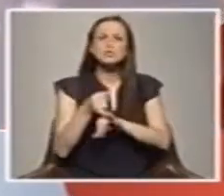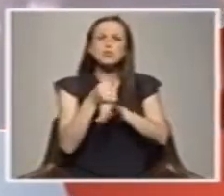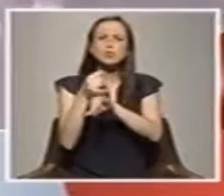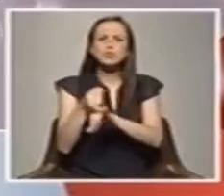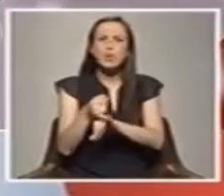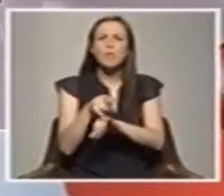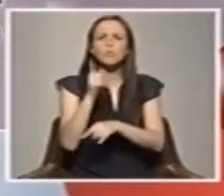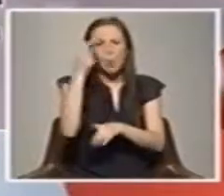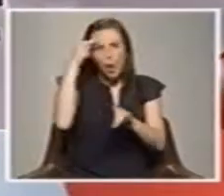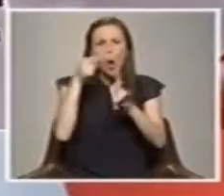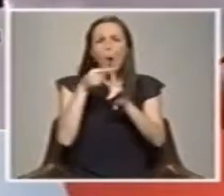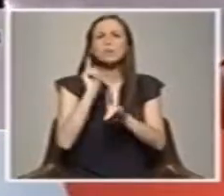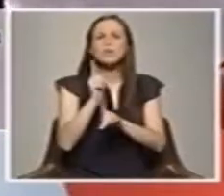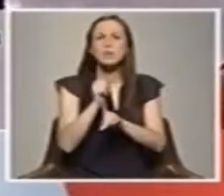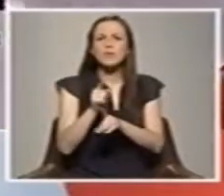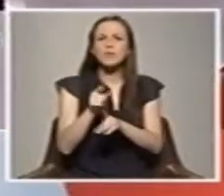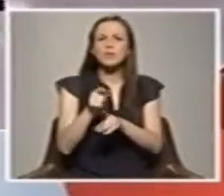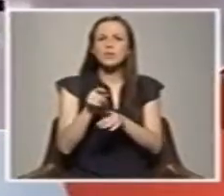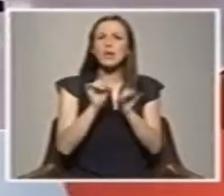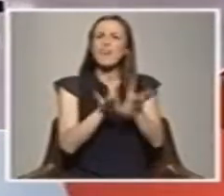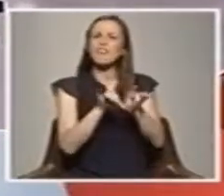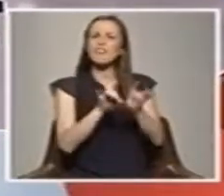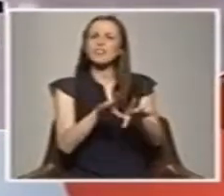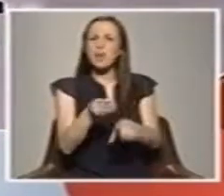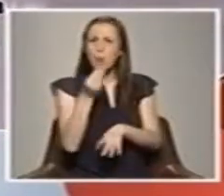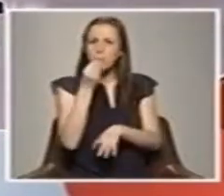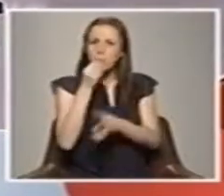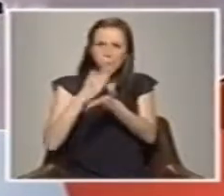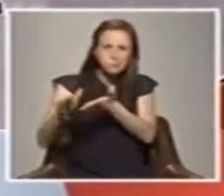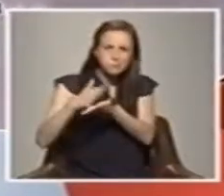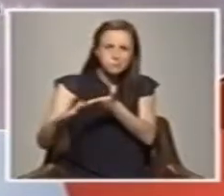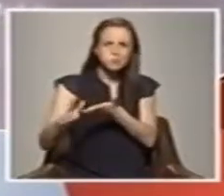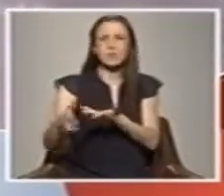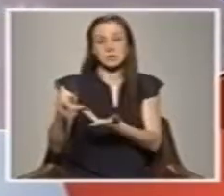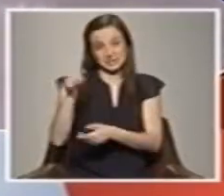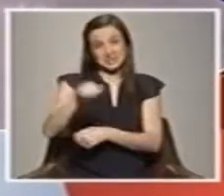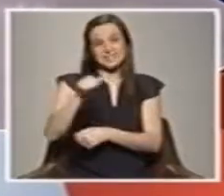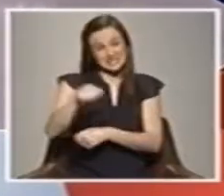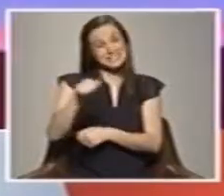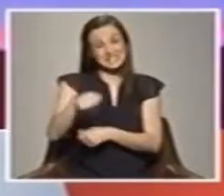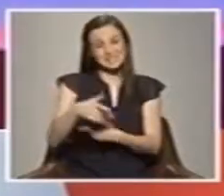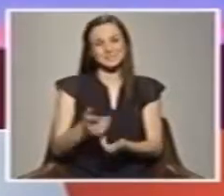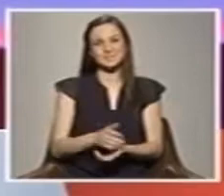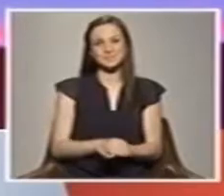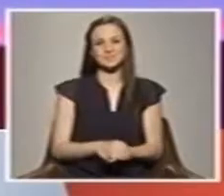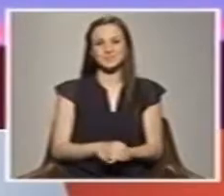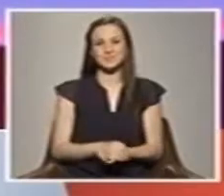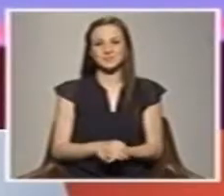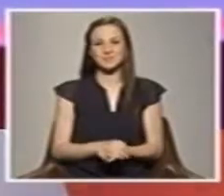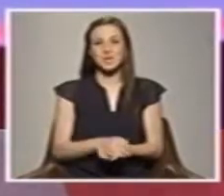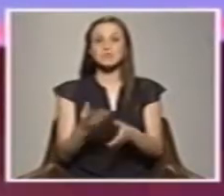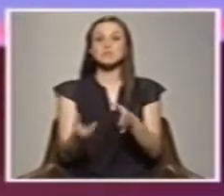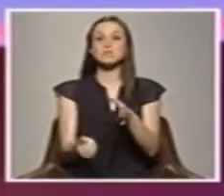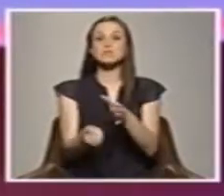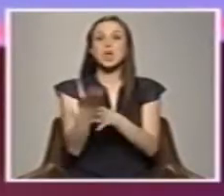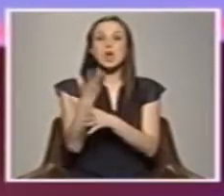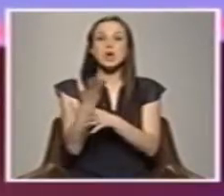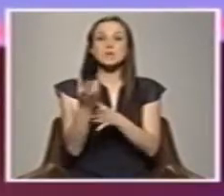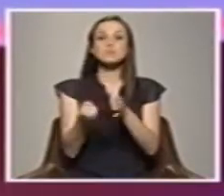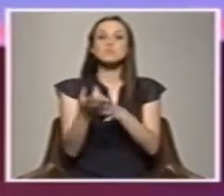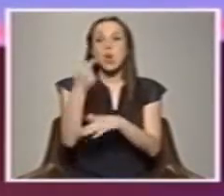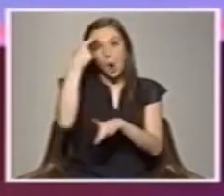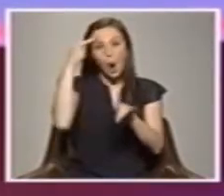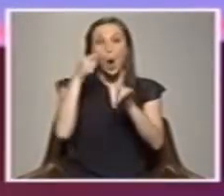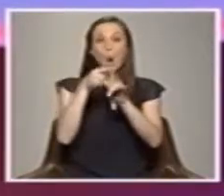este intuito, que é o de combater o desperdício alimentar. Não foi, Paula? Exatamente. Foi criada com o intuito